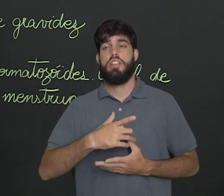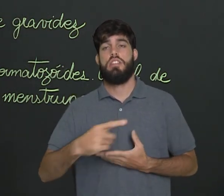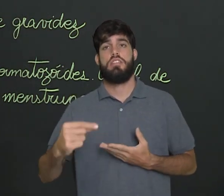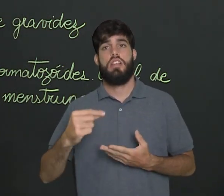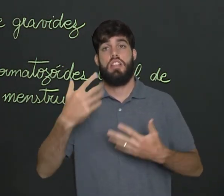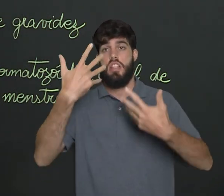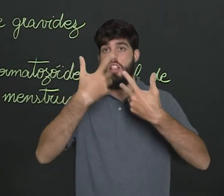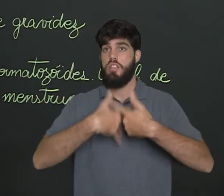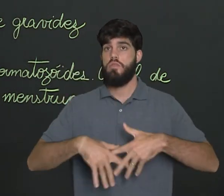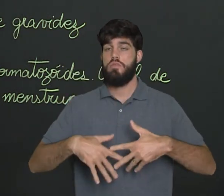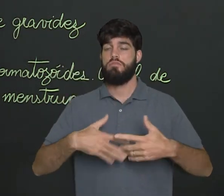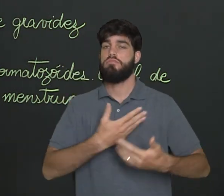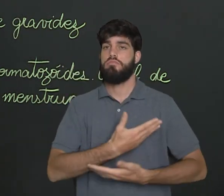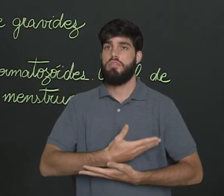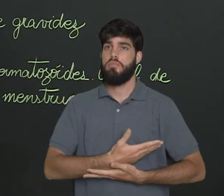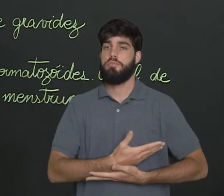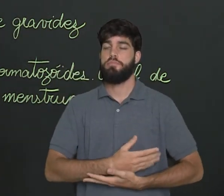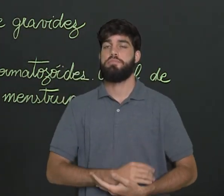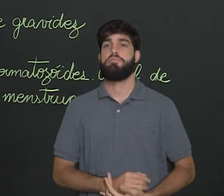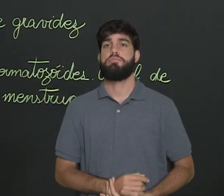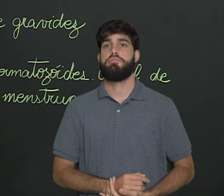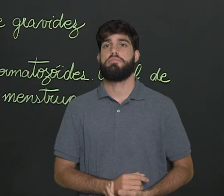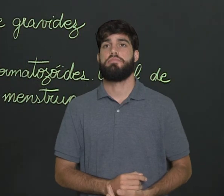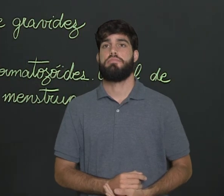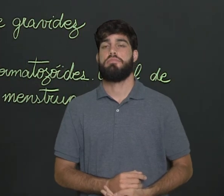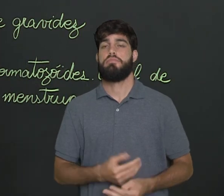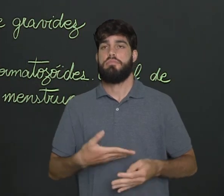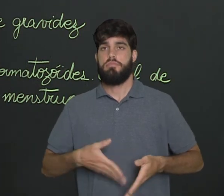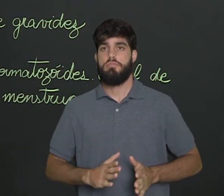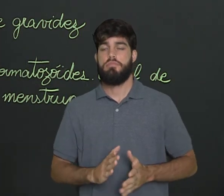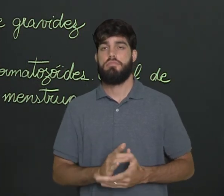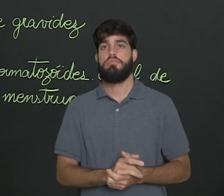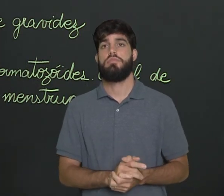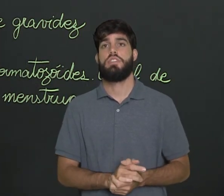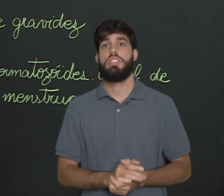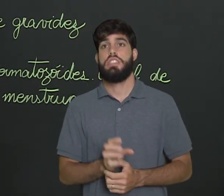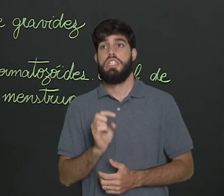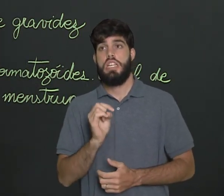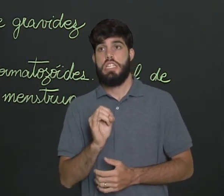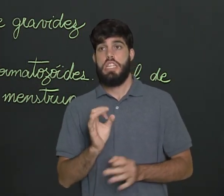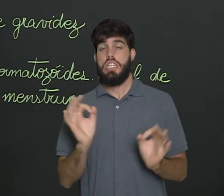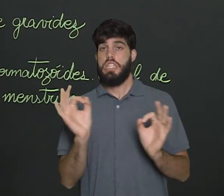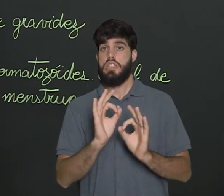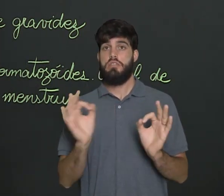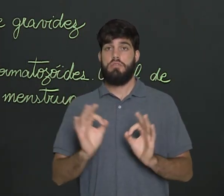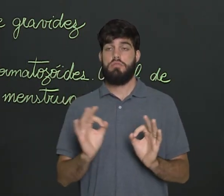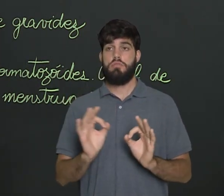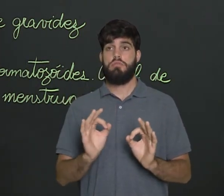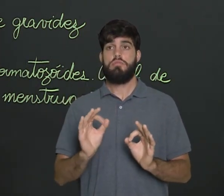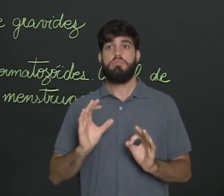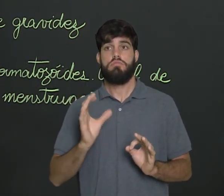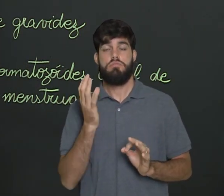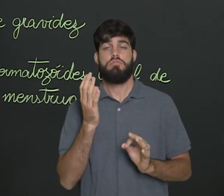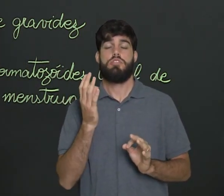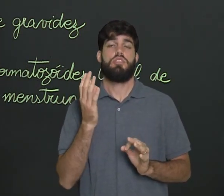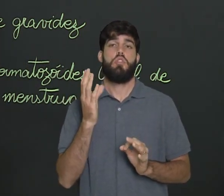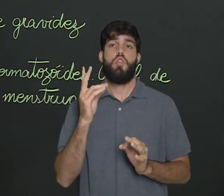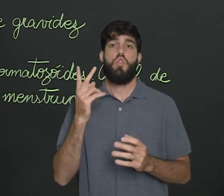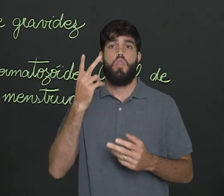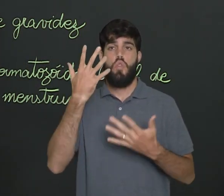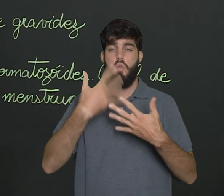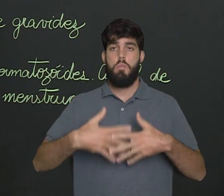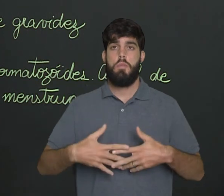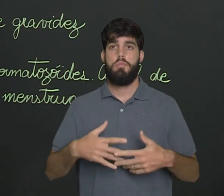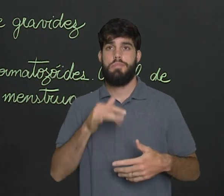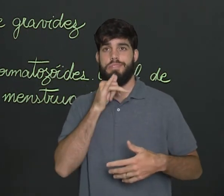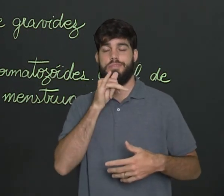haja então a saída natural desse bebê. É o parto, é o nascimento. Caso não rolou